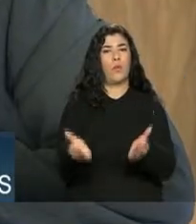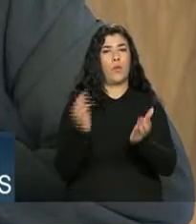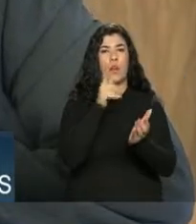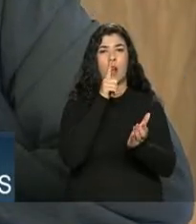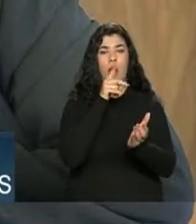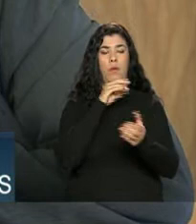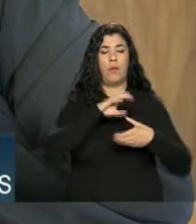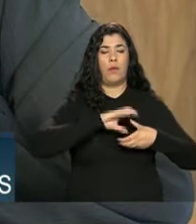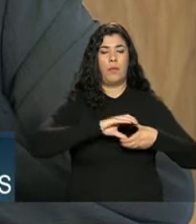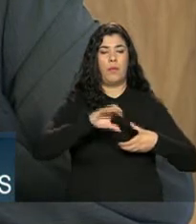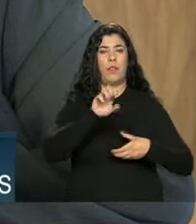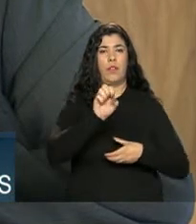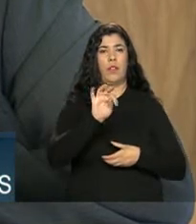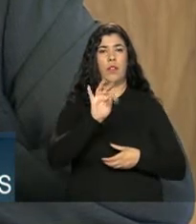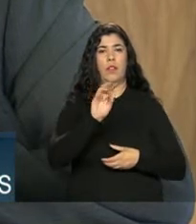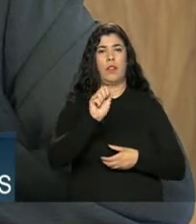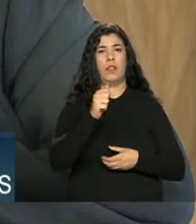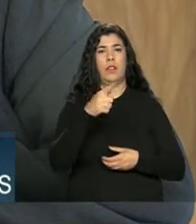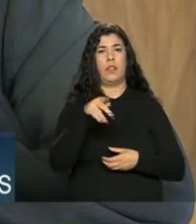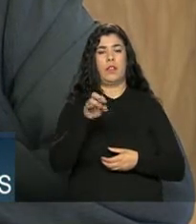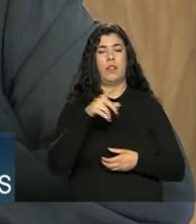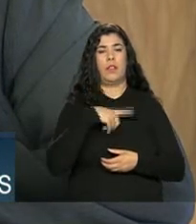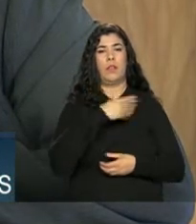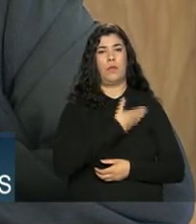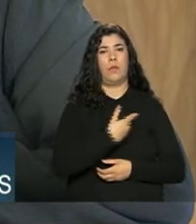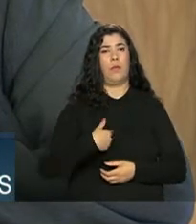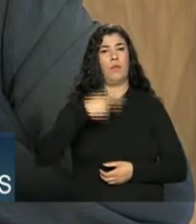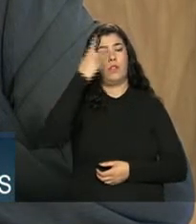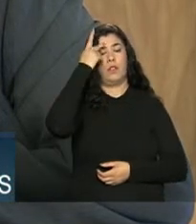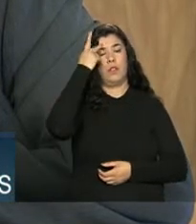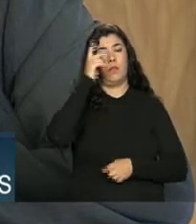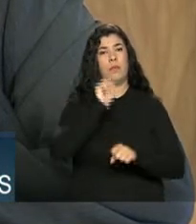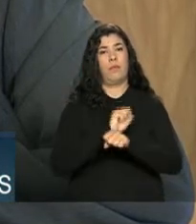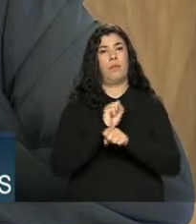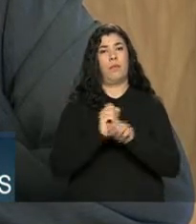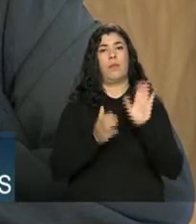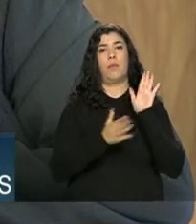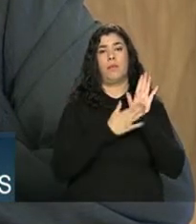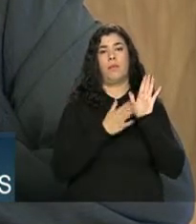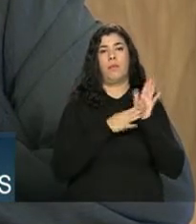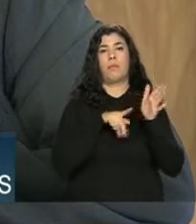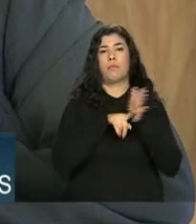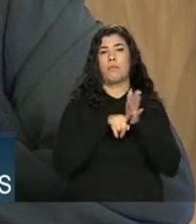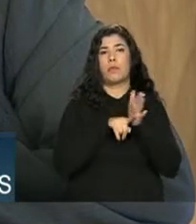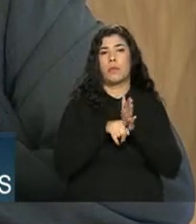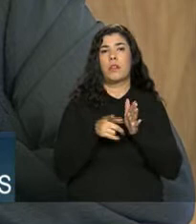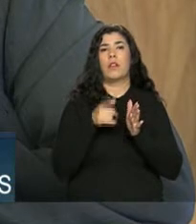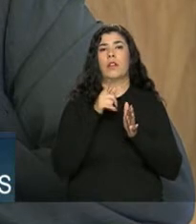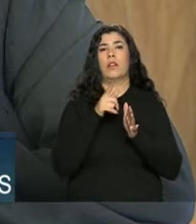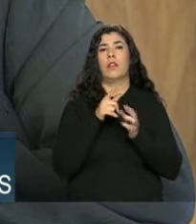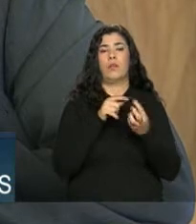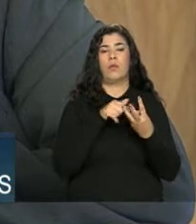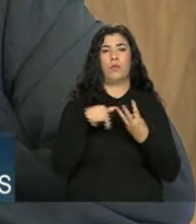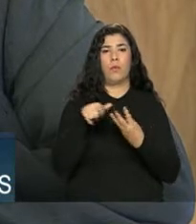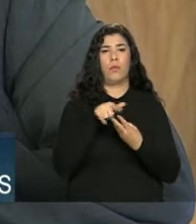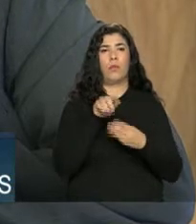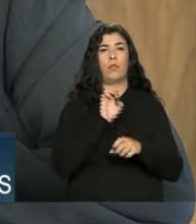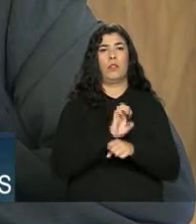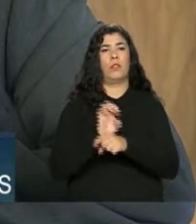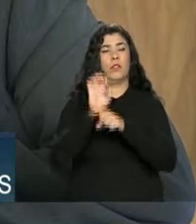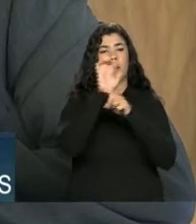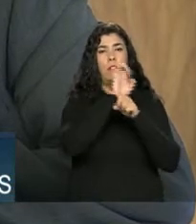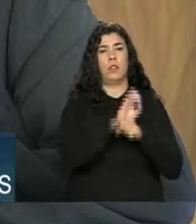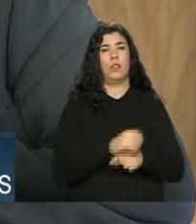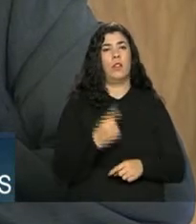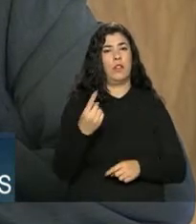aguardando o que o governo de São Paulo apresente os projetos para a gente poder ir em Minas e São Paulo mas em